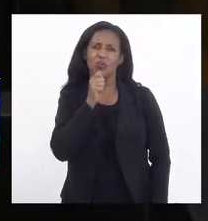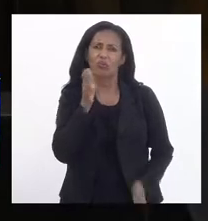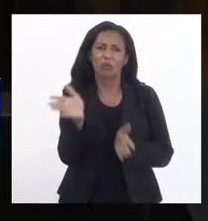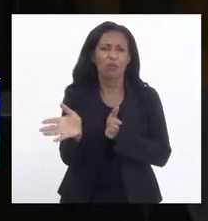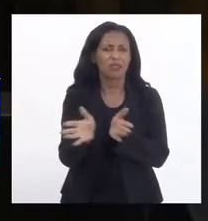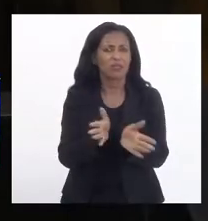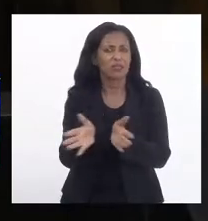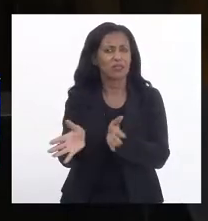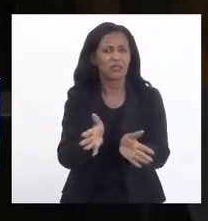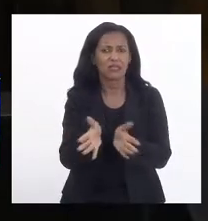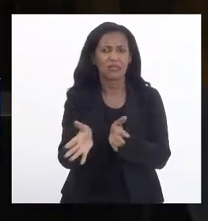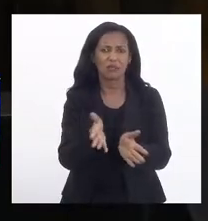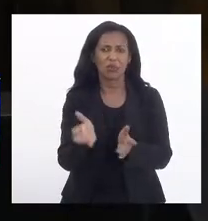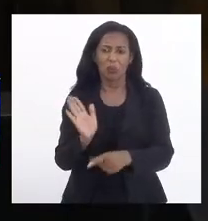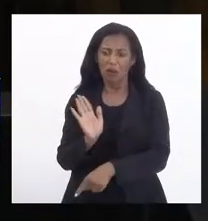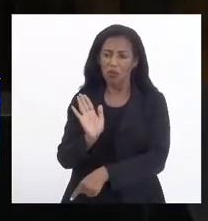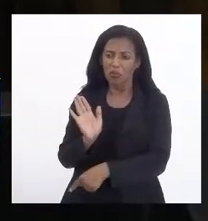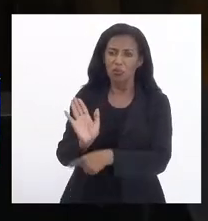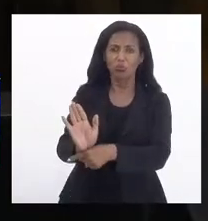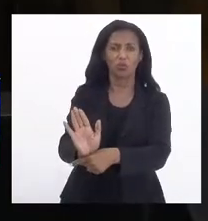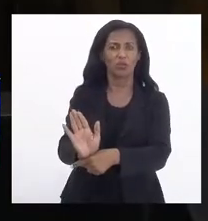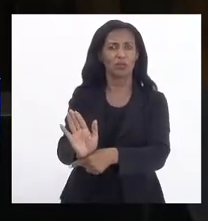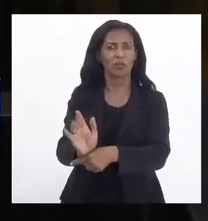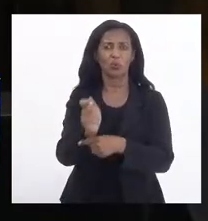para ser atendido.